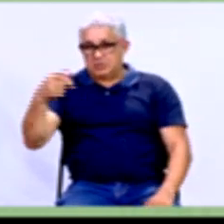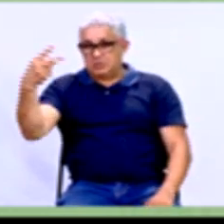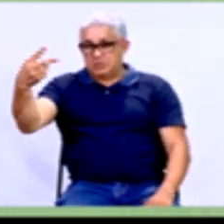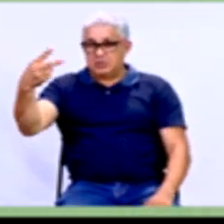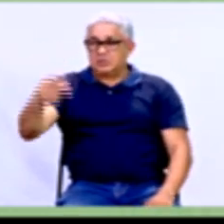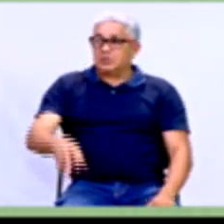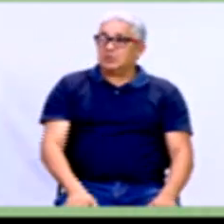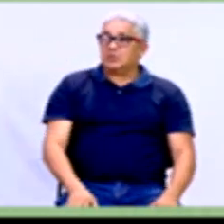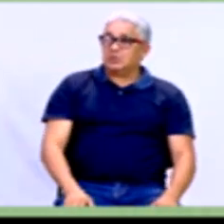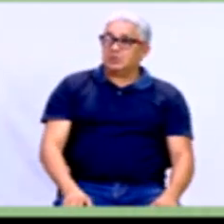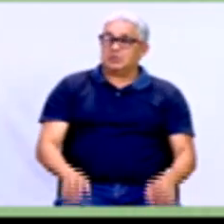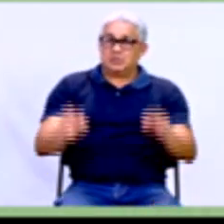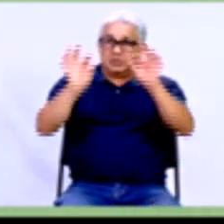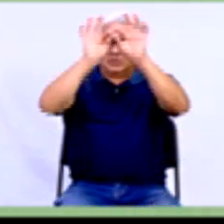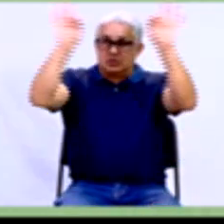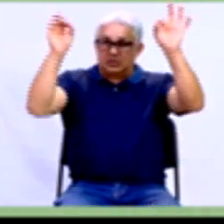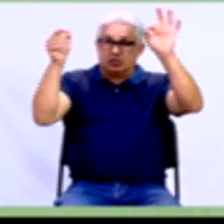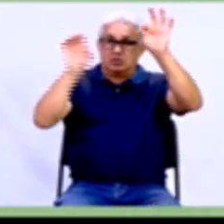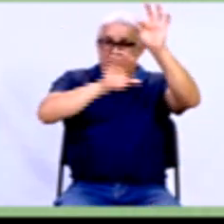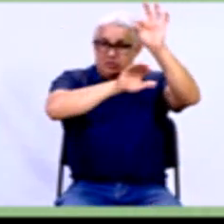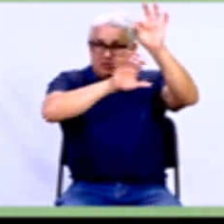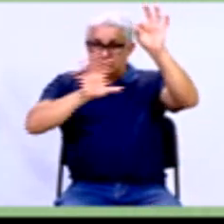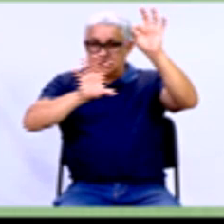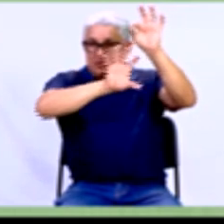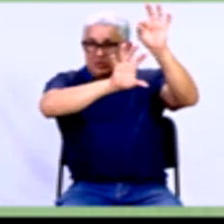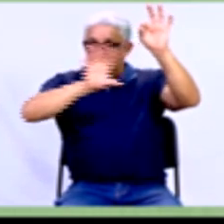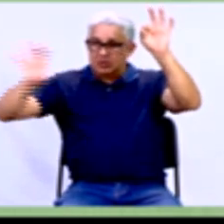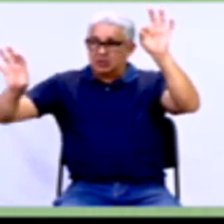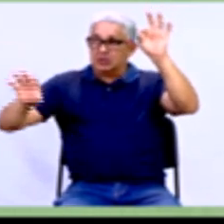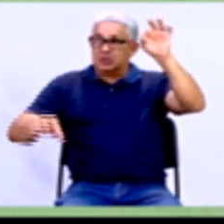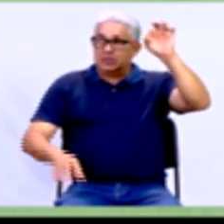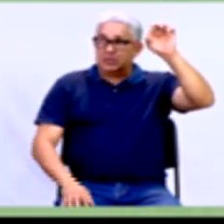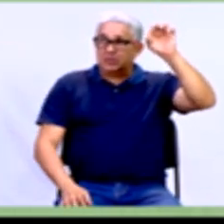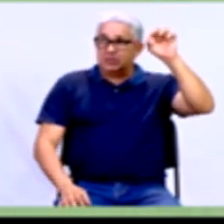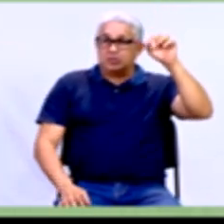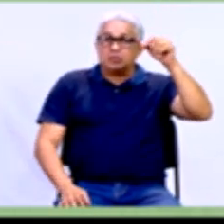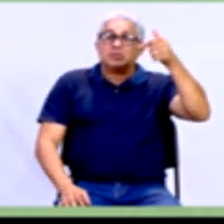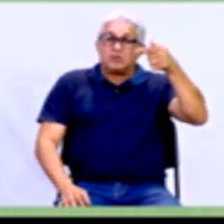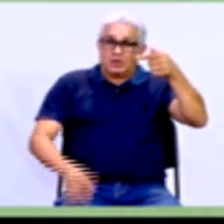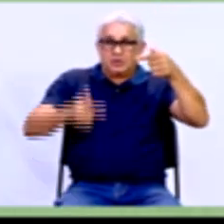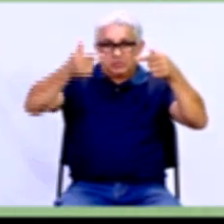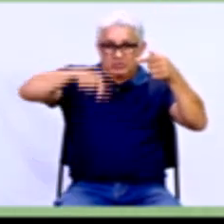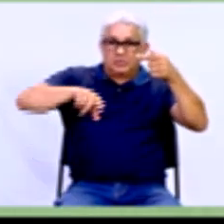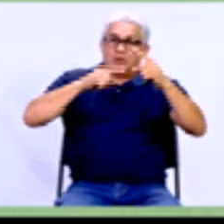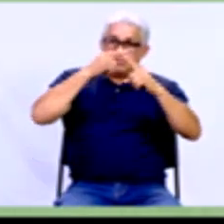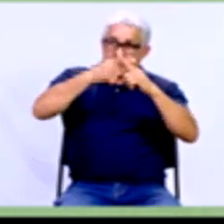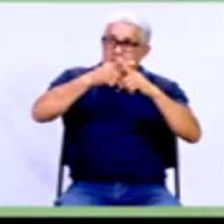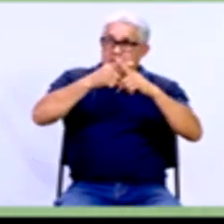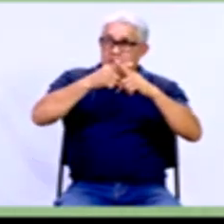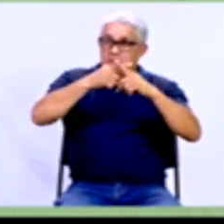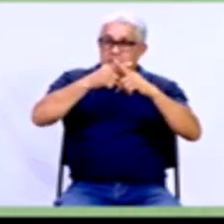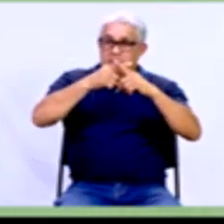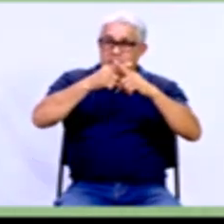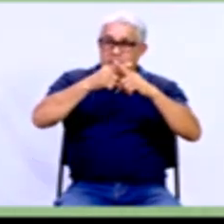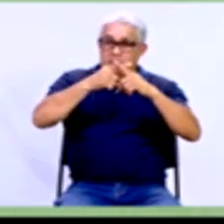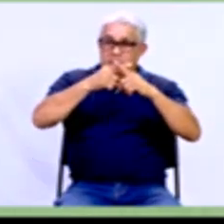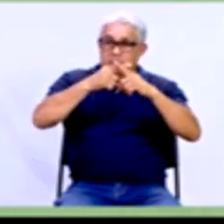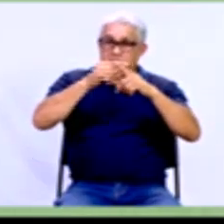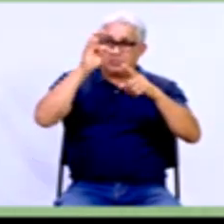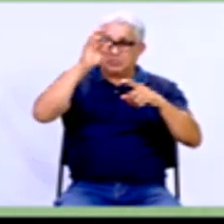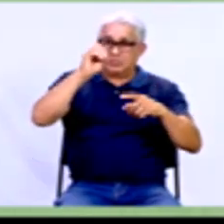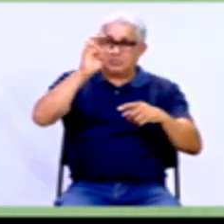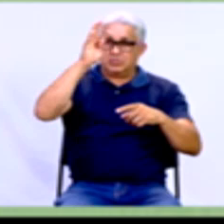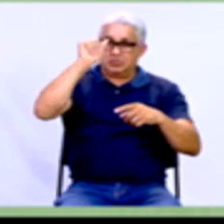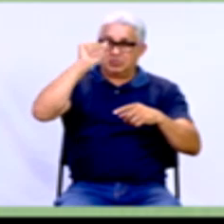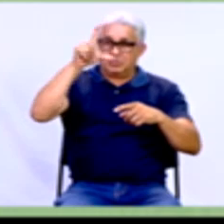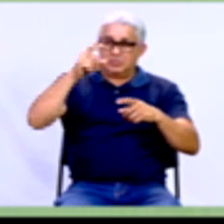de baixo aqui da nossa fórmula. N, que é o nosso 7, né, novamente, vezes o total de x ao